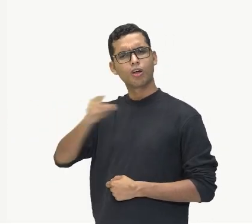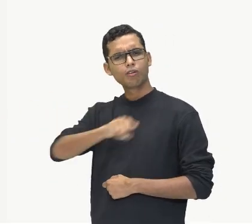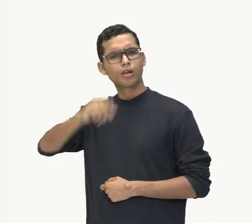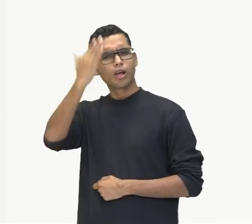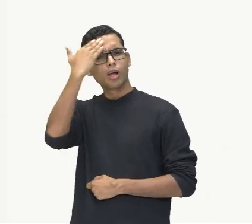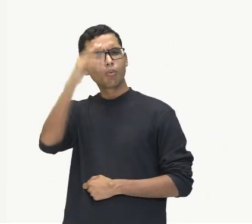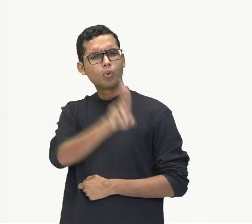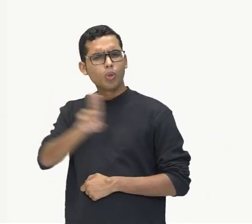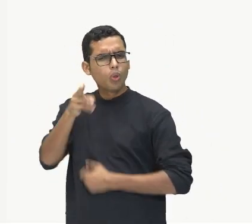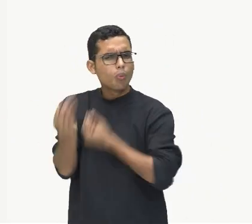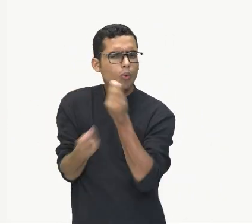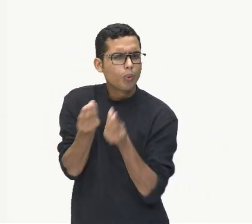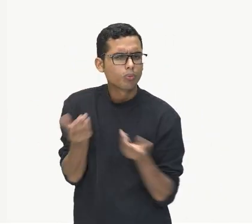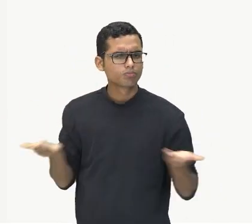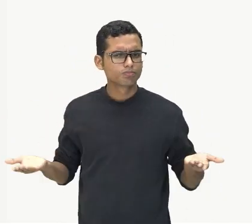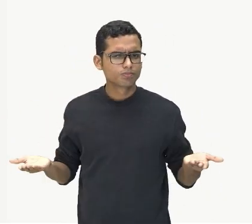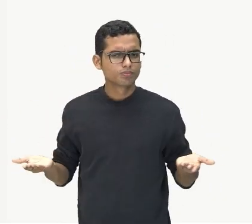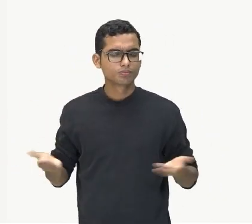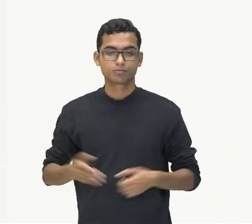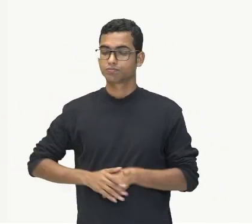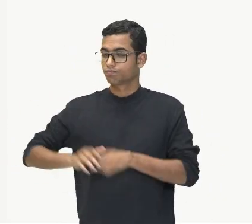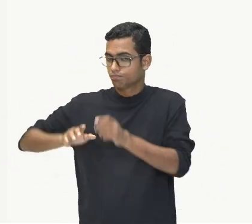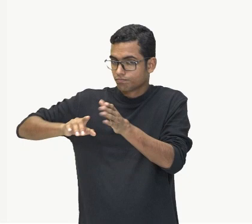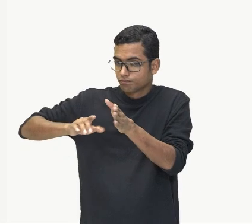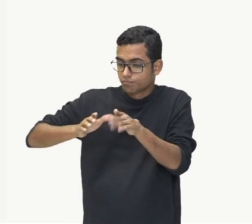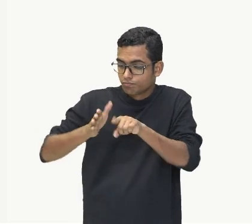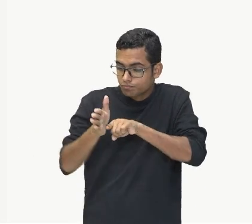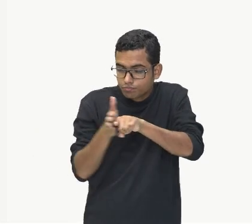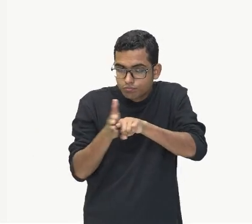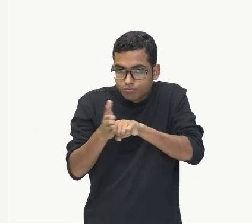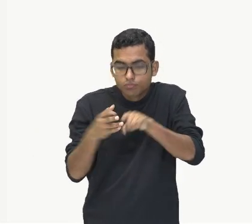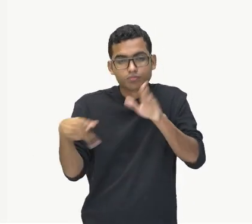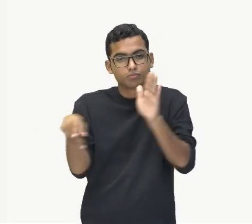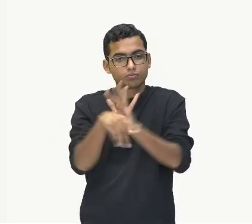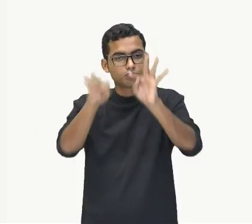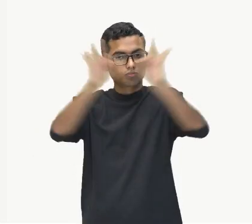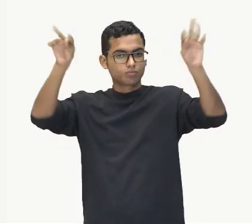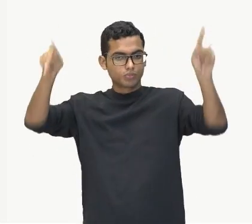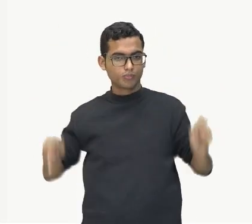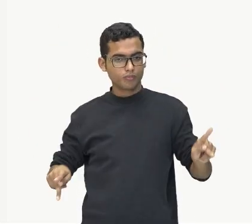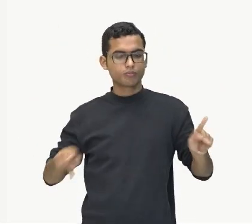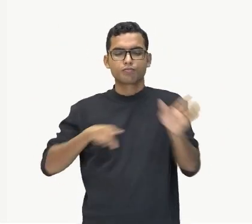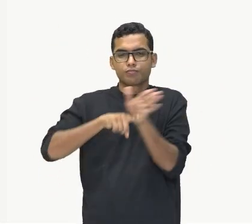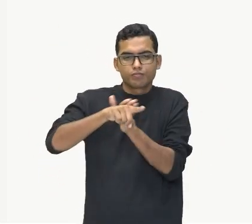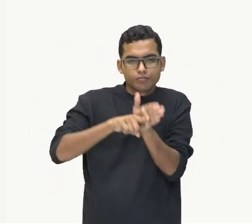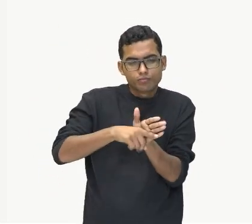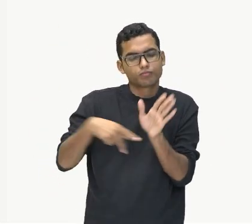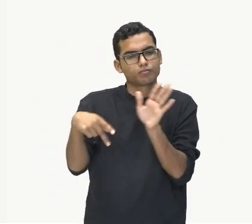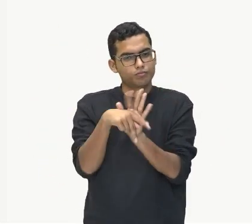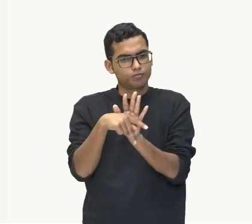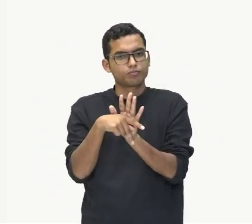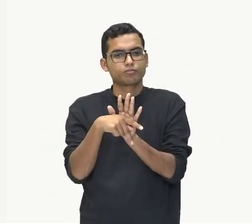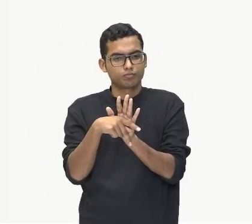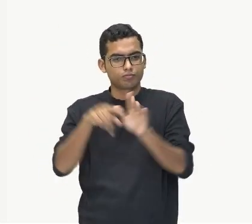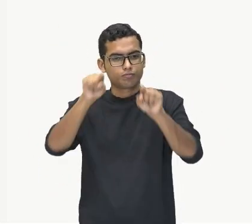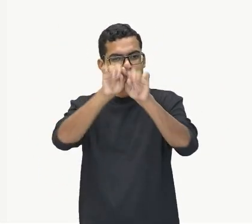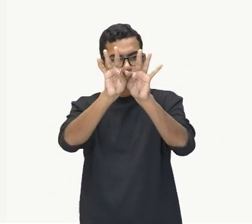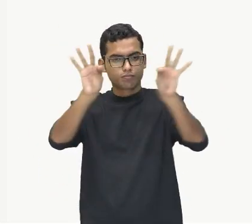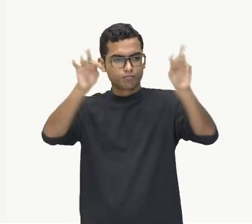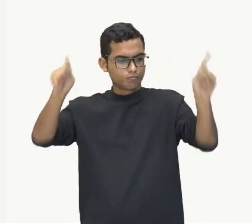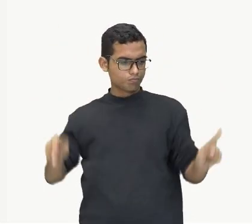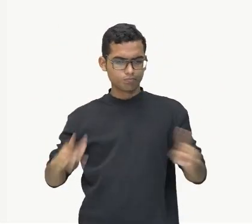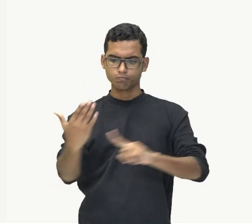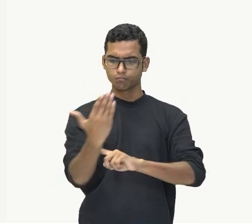desses elementos? Consultando a tabela periódica, tá bom? Aqui ela nos ajuda também